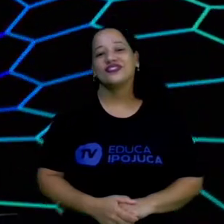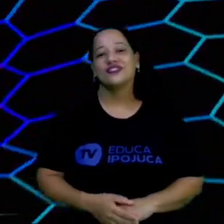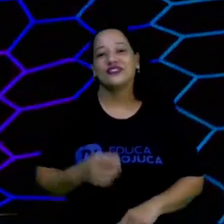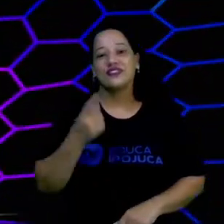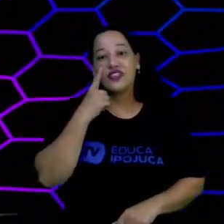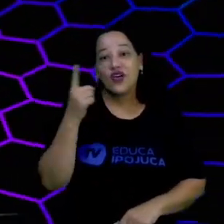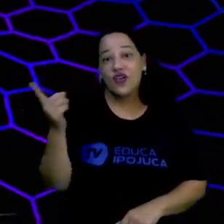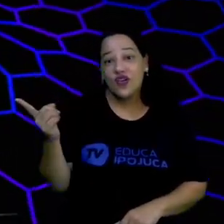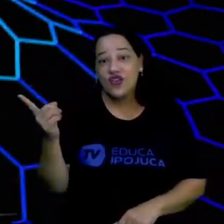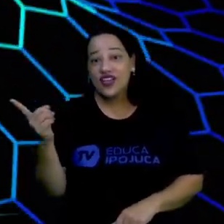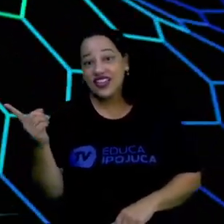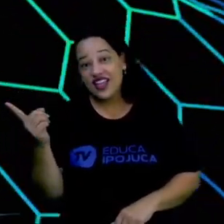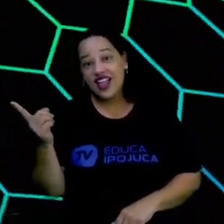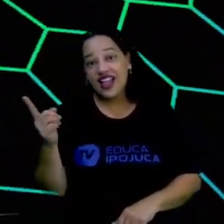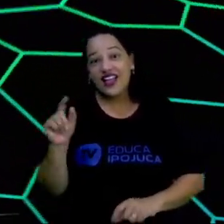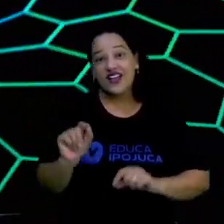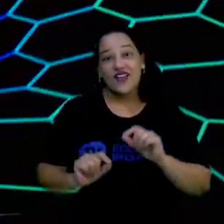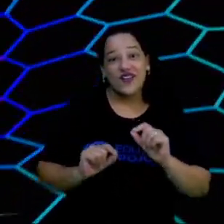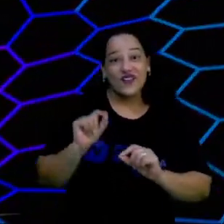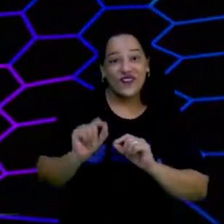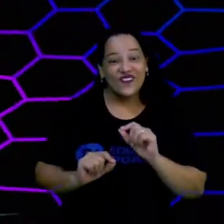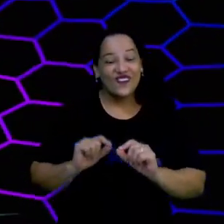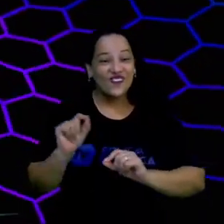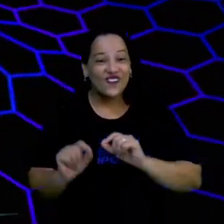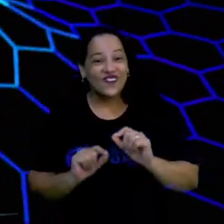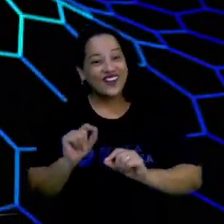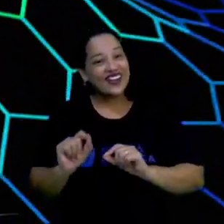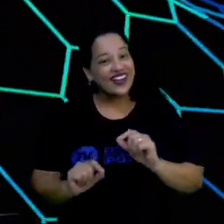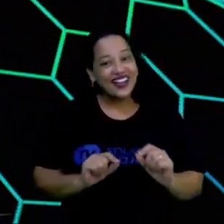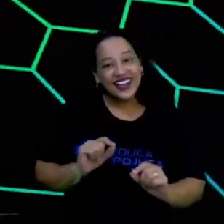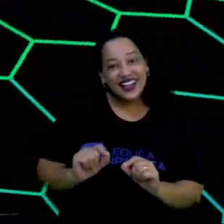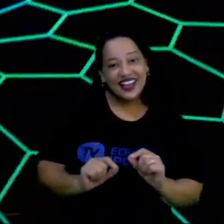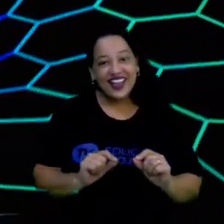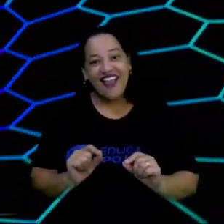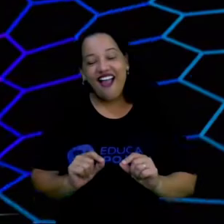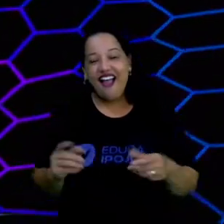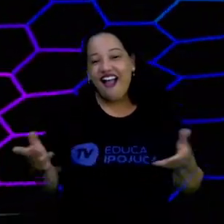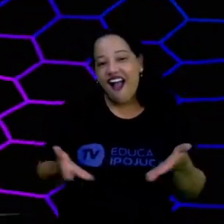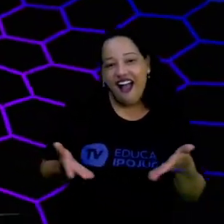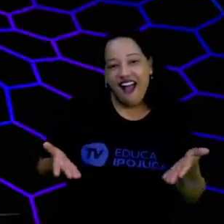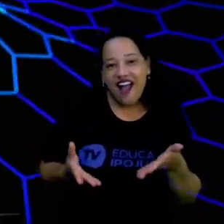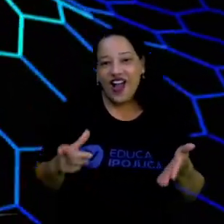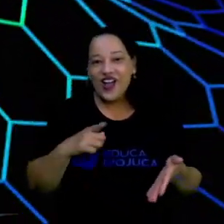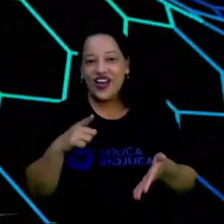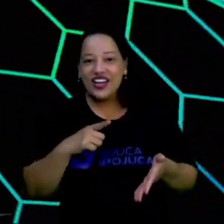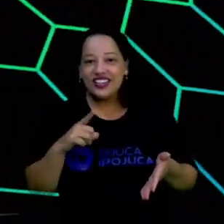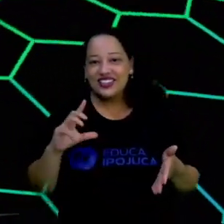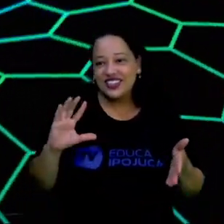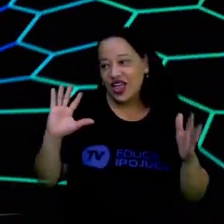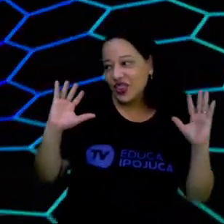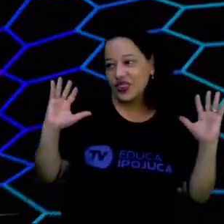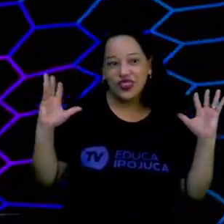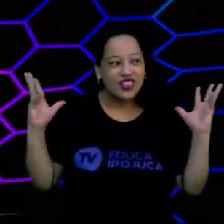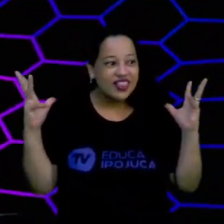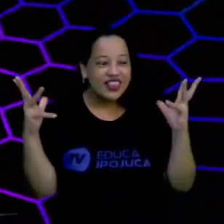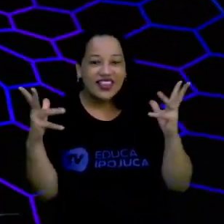Olha aí! Opa! Opa! Estamos cercados por todos os cantos